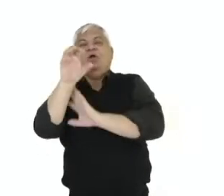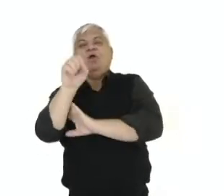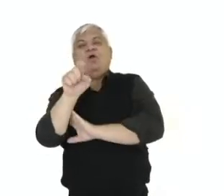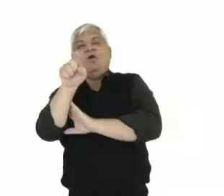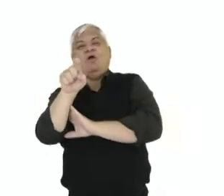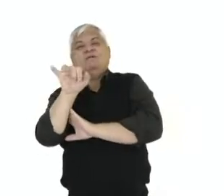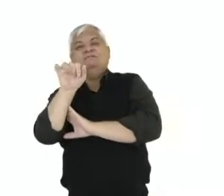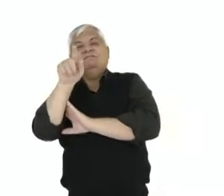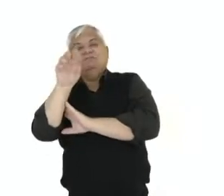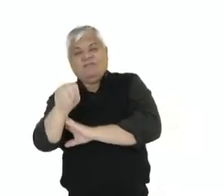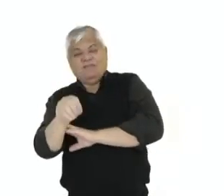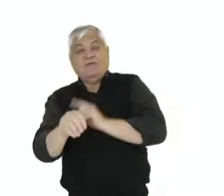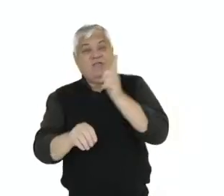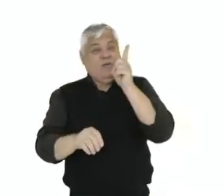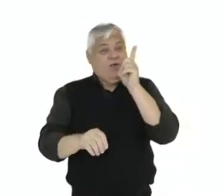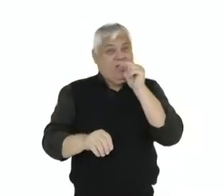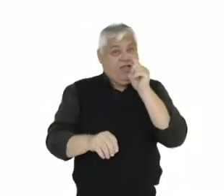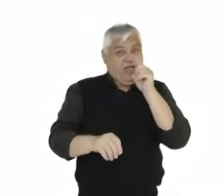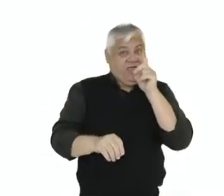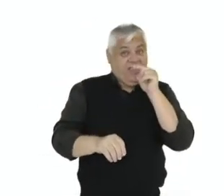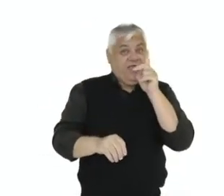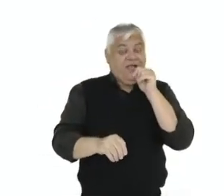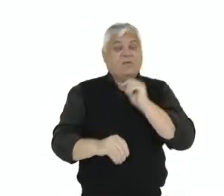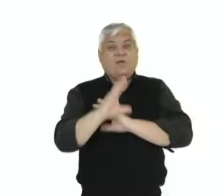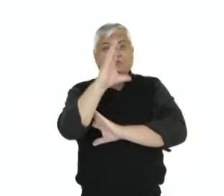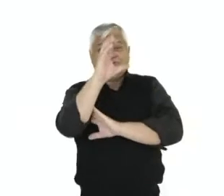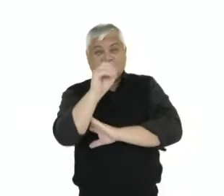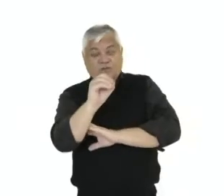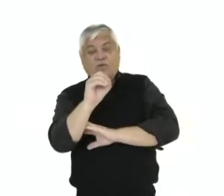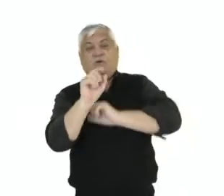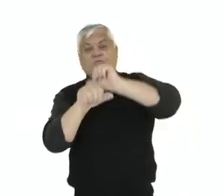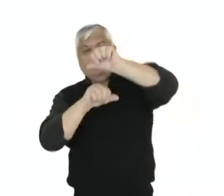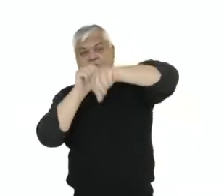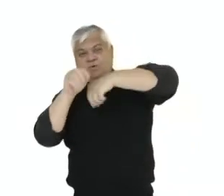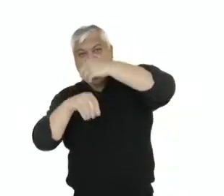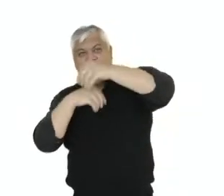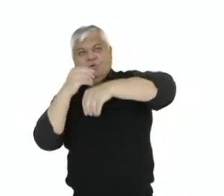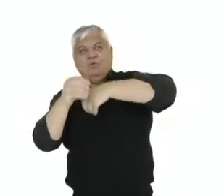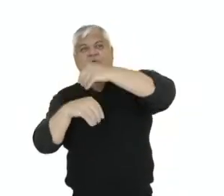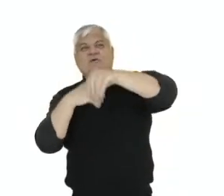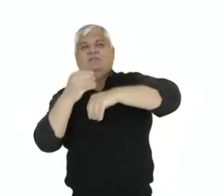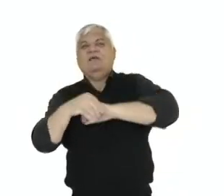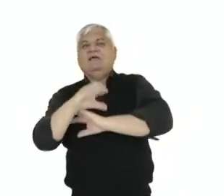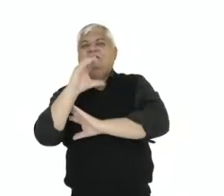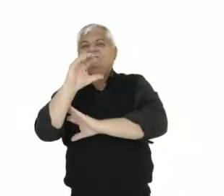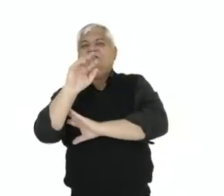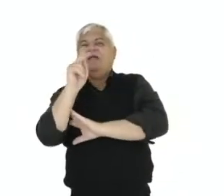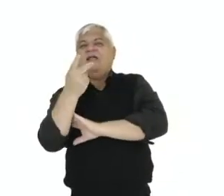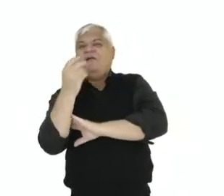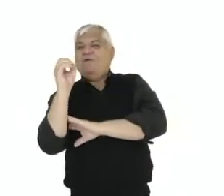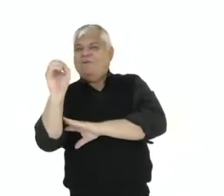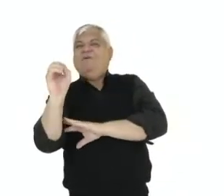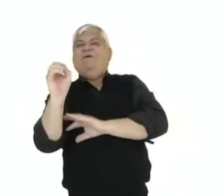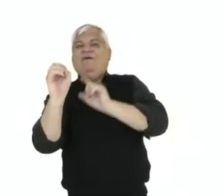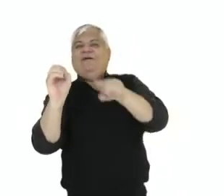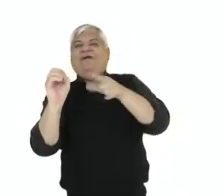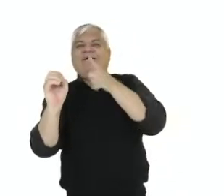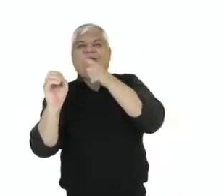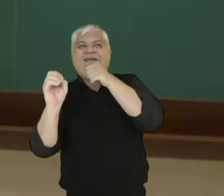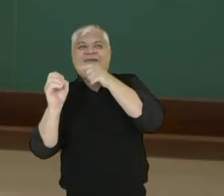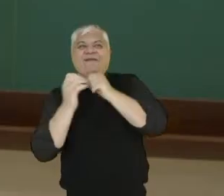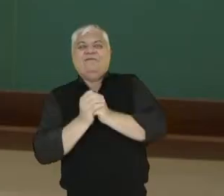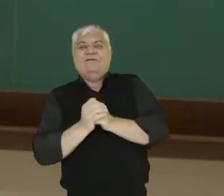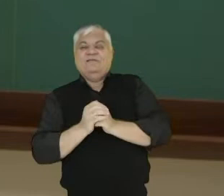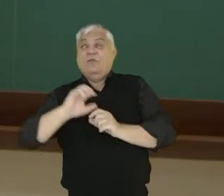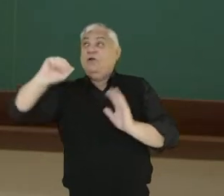gás carbônico, incidindo luz solar, se torna glicose mais oxigênio. Ou seja, a luz